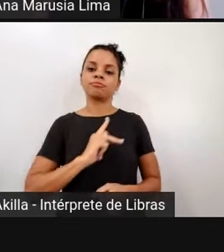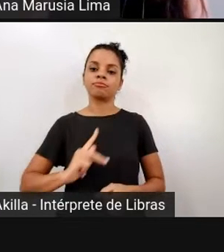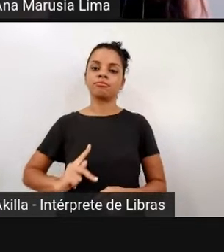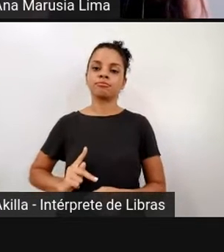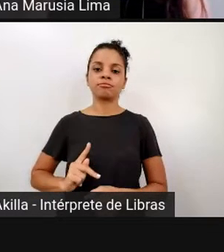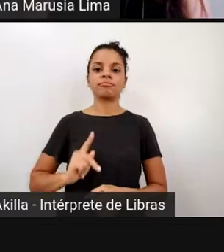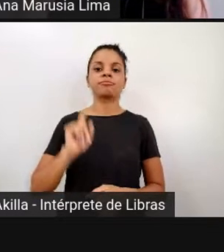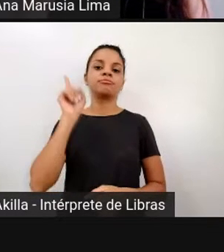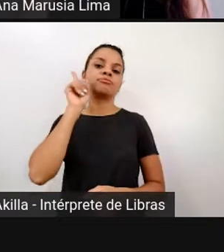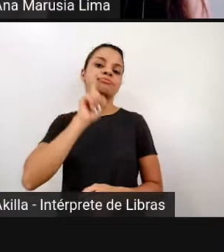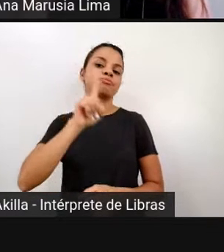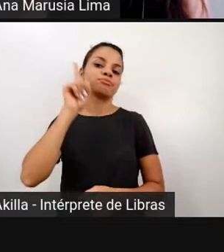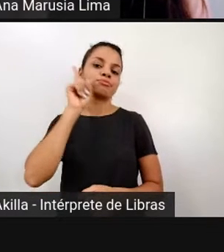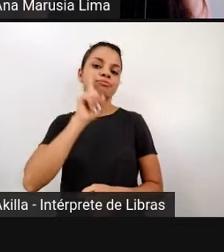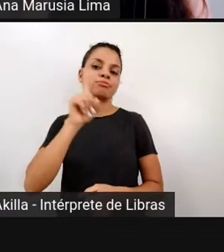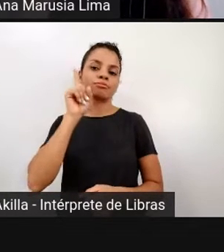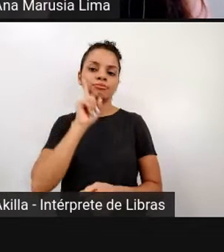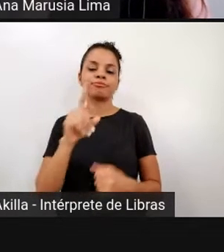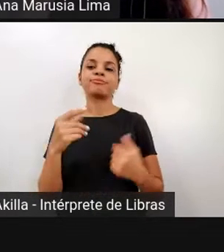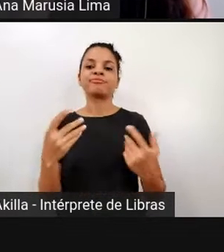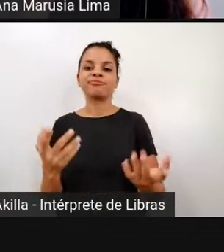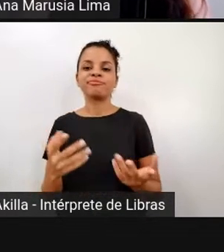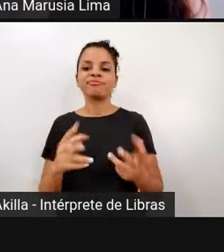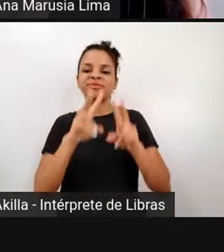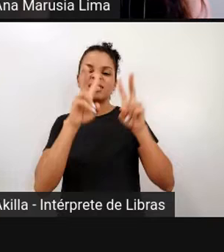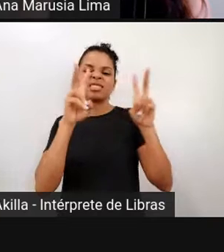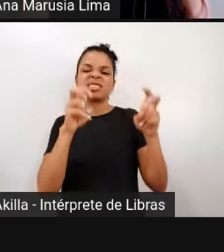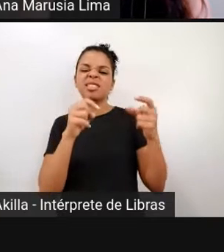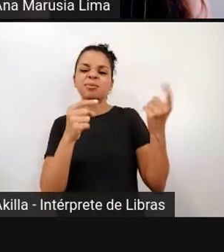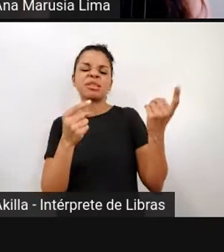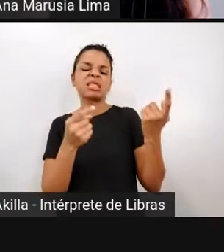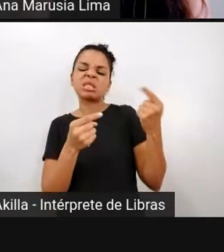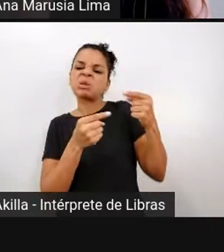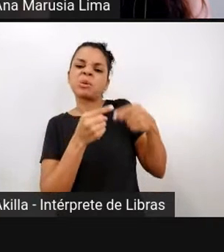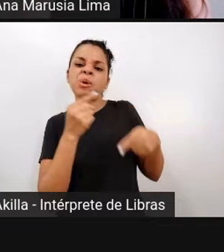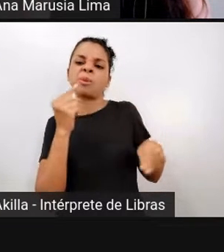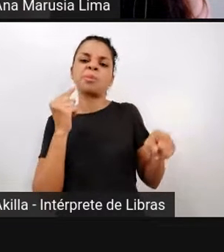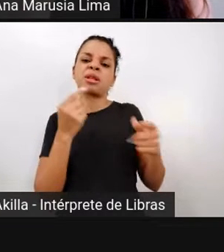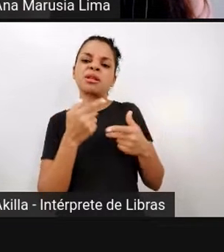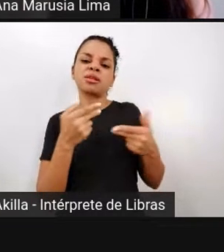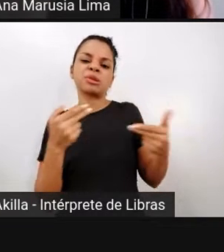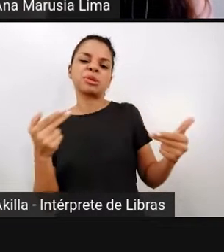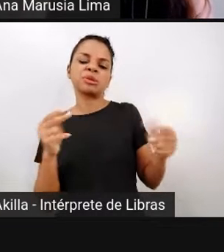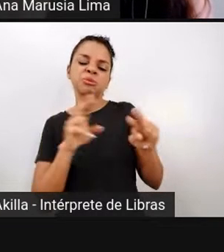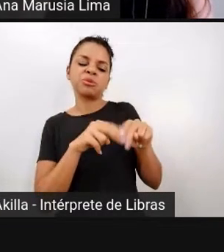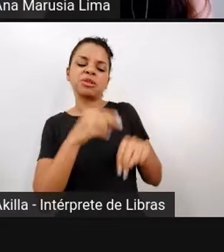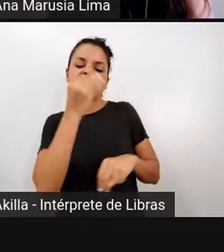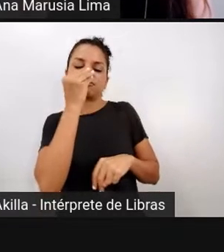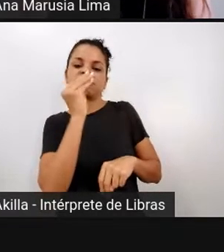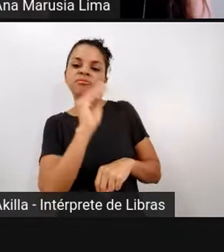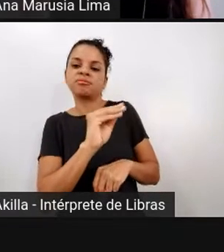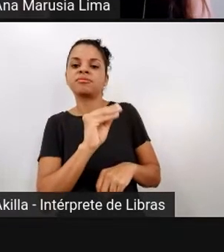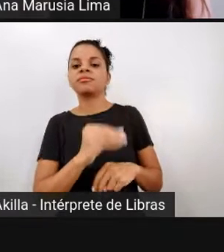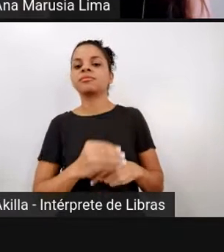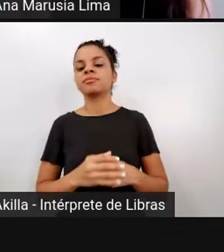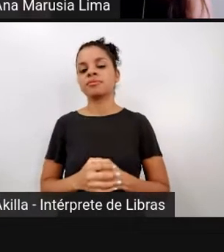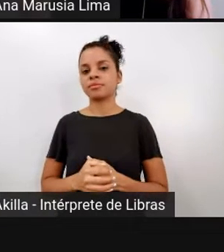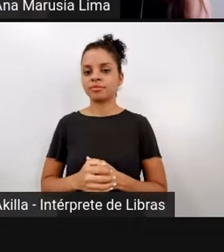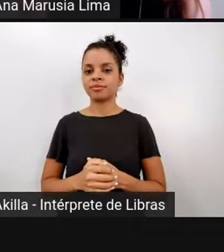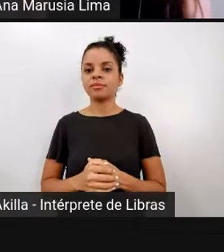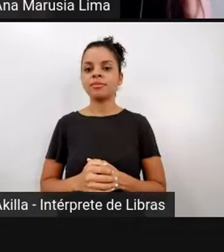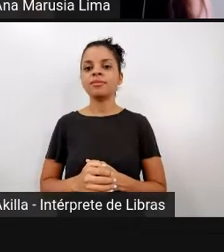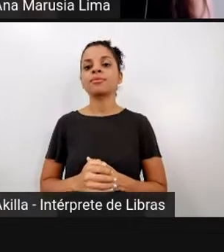assuntos efêmeros e descontextualizados, e por isso insignificantes. E entre esses